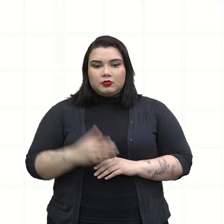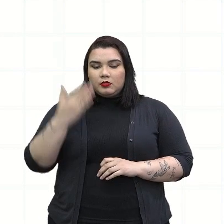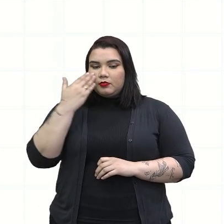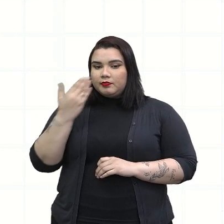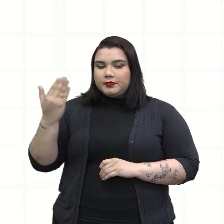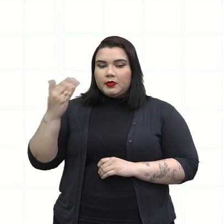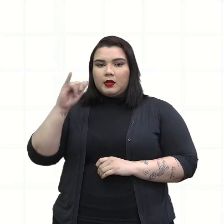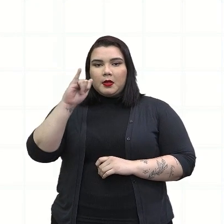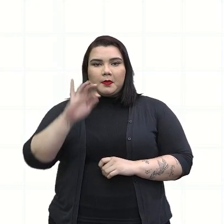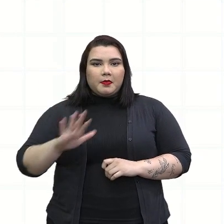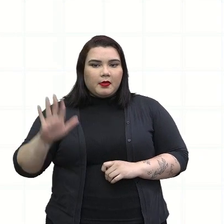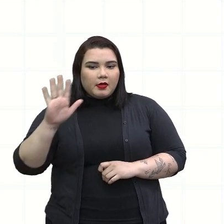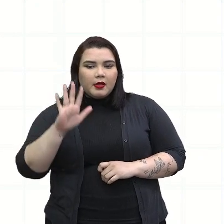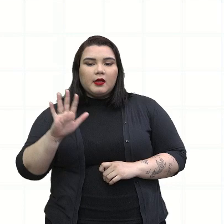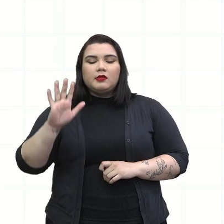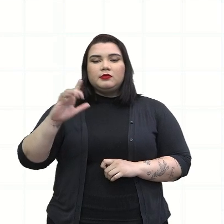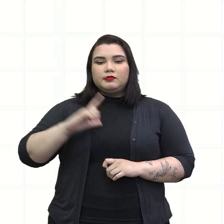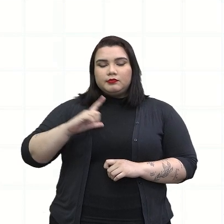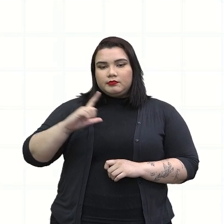pelas imagens,